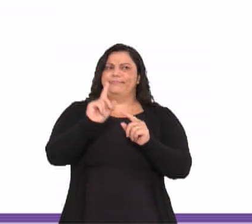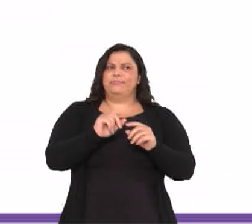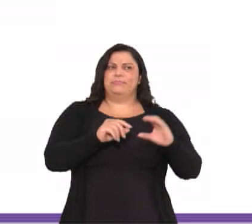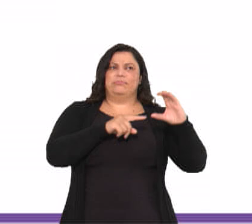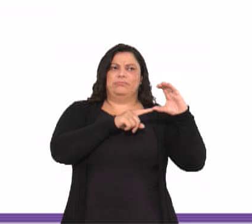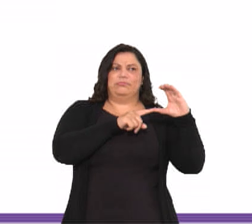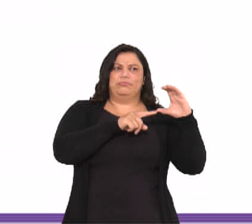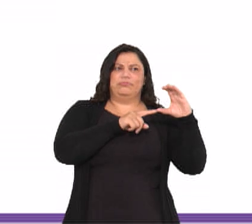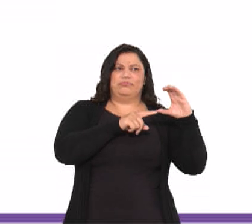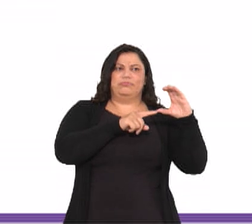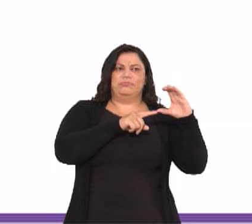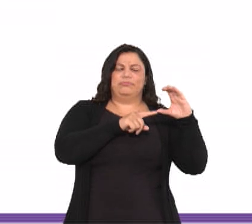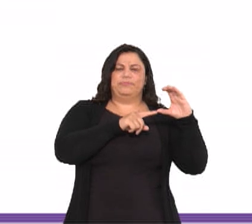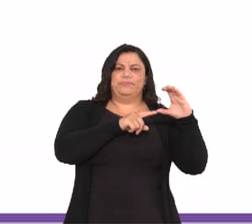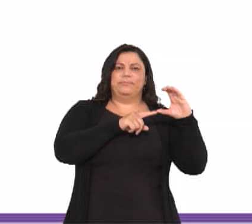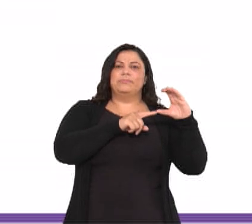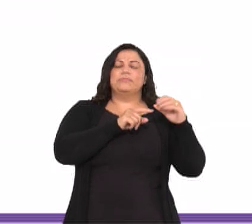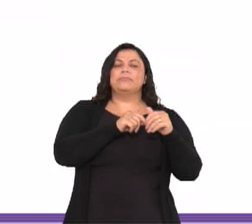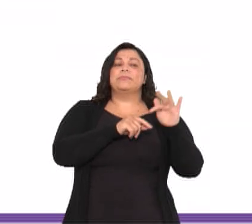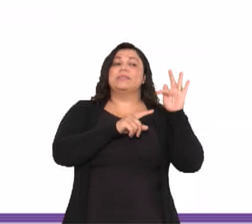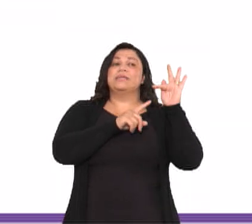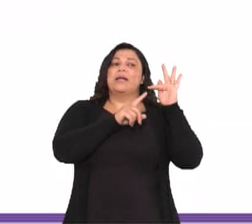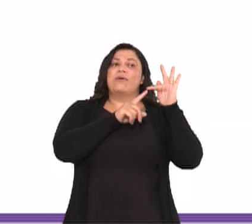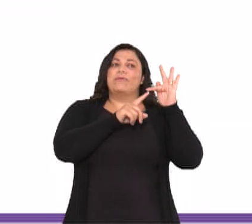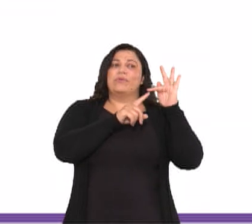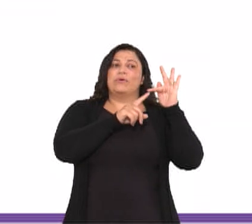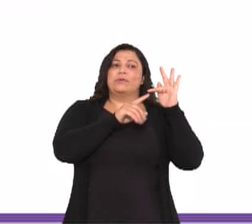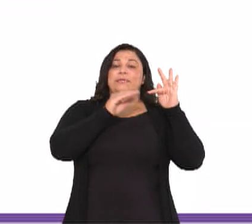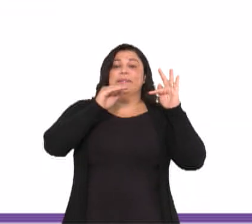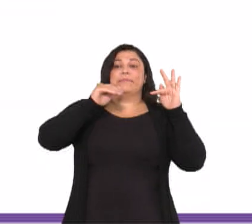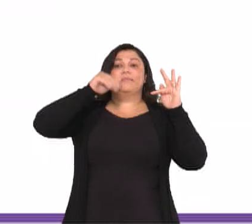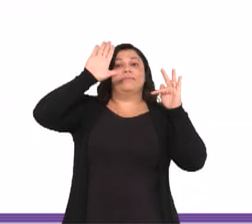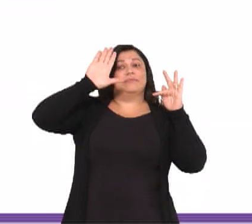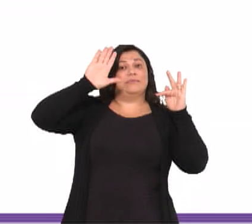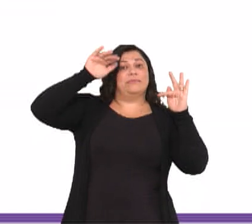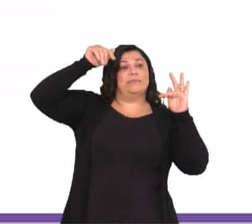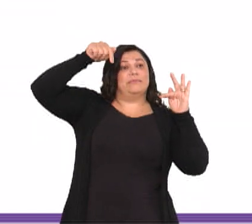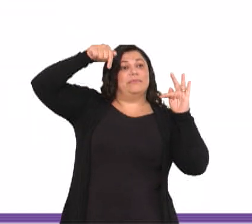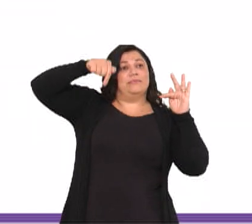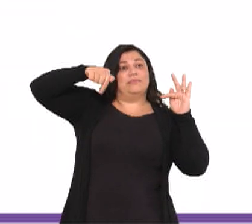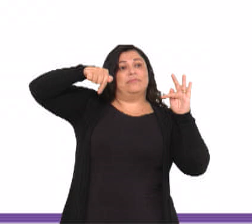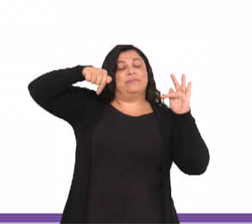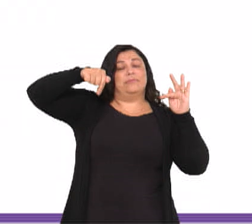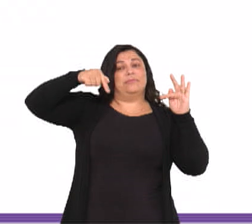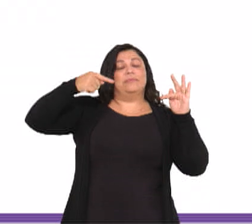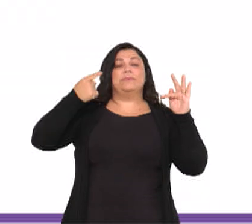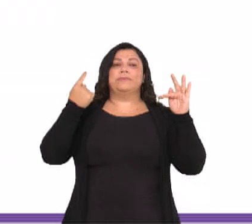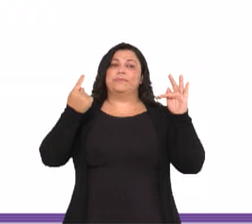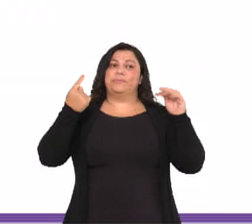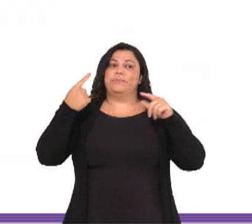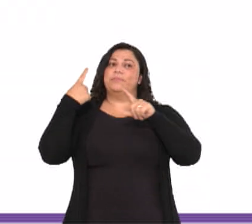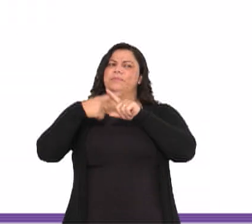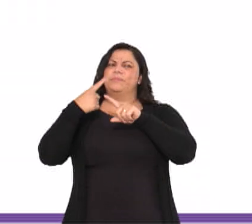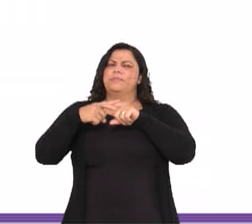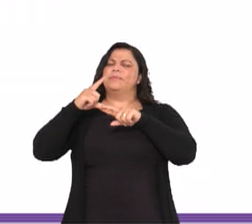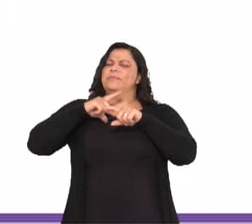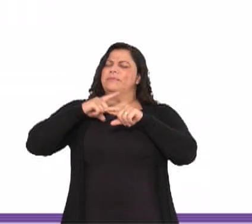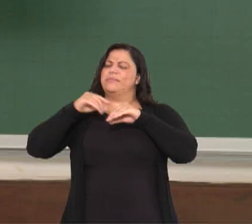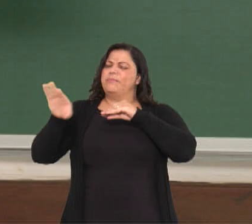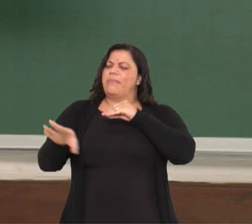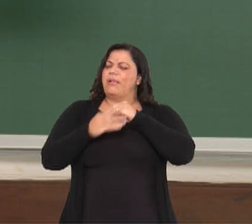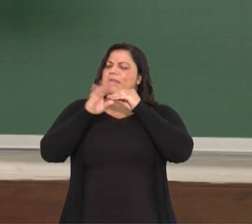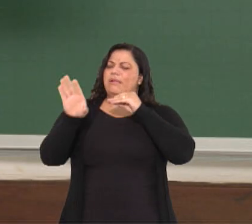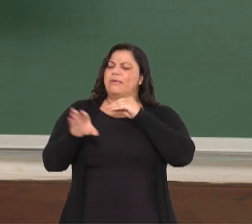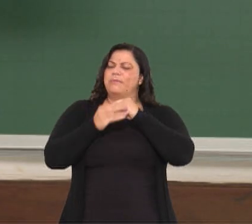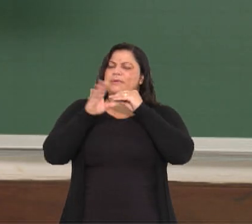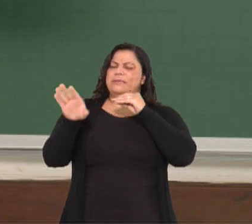a intensidade da força é maior em Q1, pois ela possui mais carga. Então já